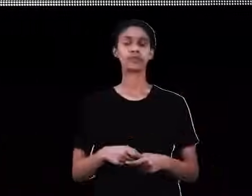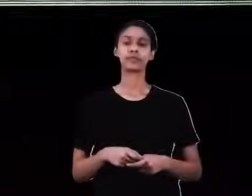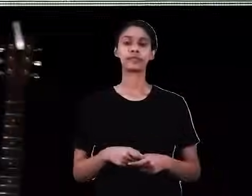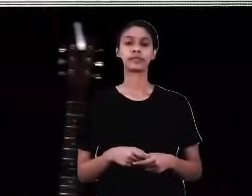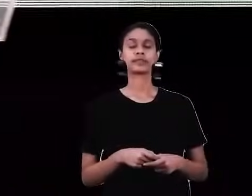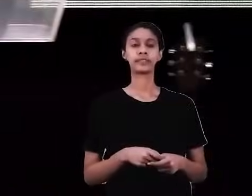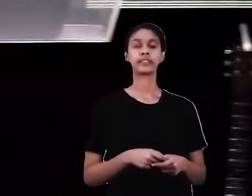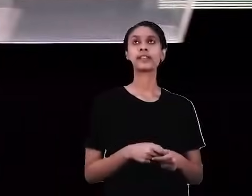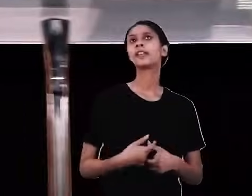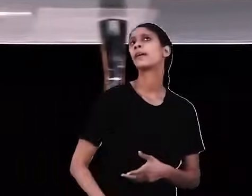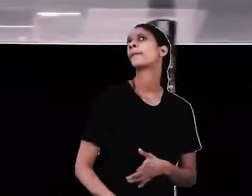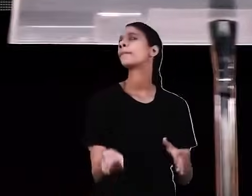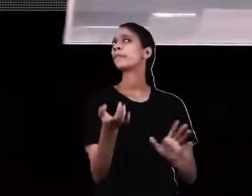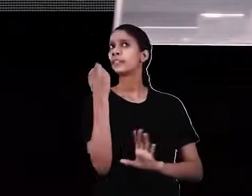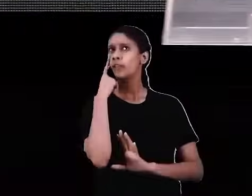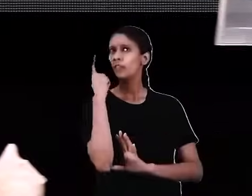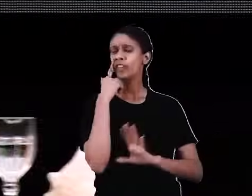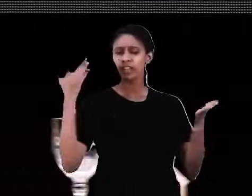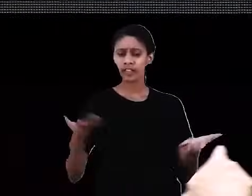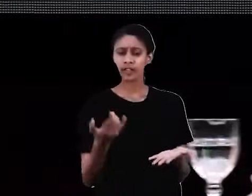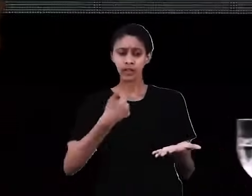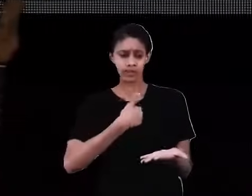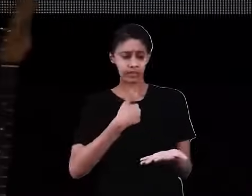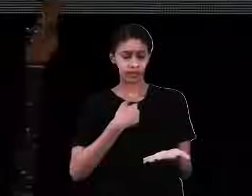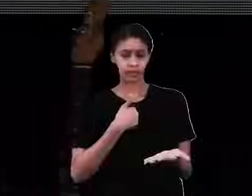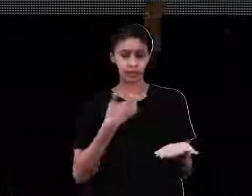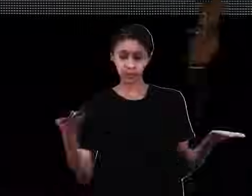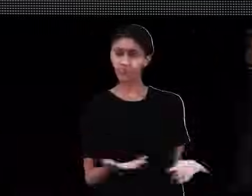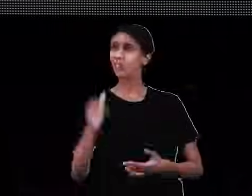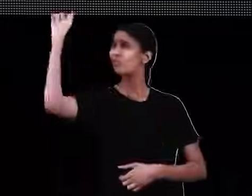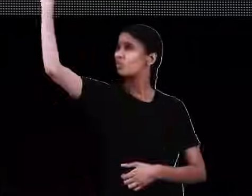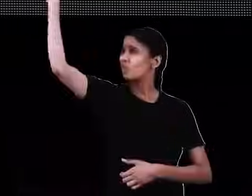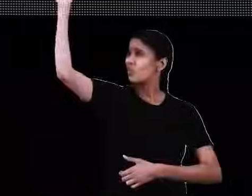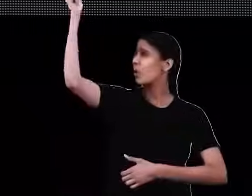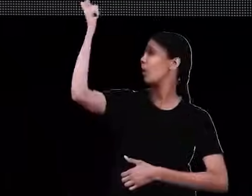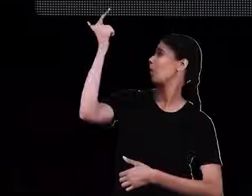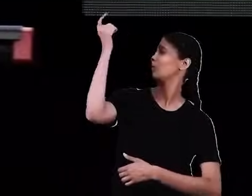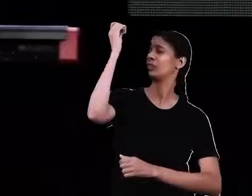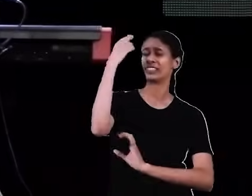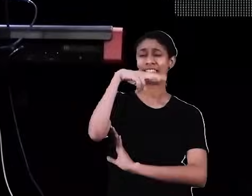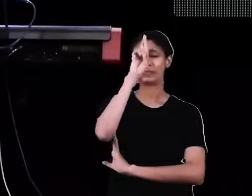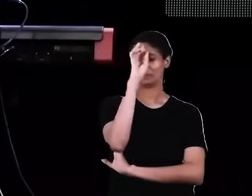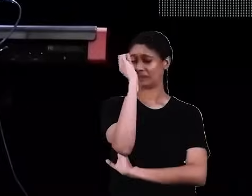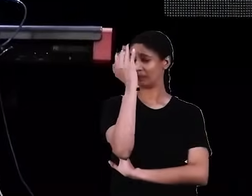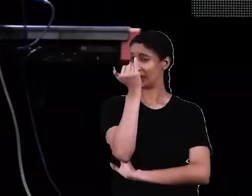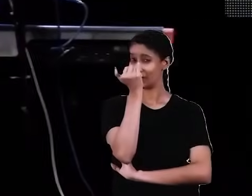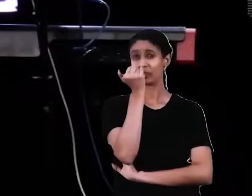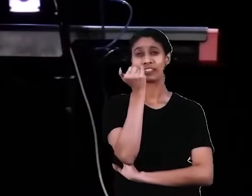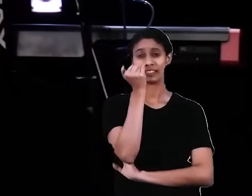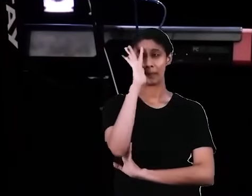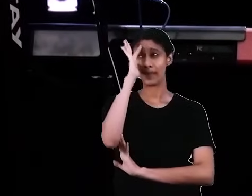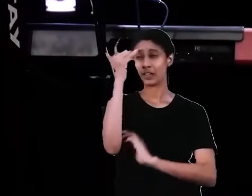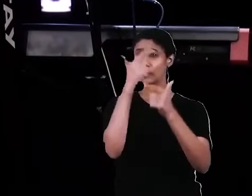assim, meu irmão, agora estou eu aqui, debaixo do sol quente de meio-dia, para resolver